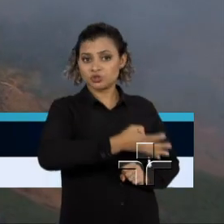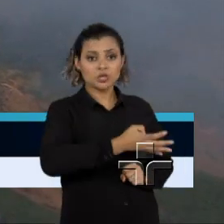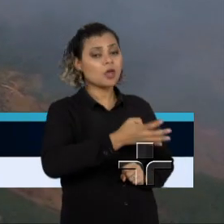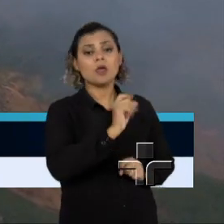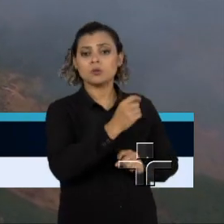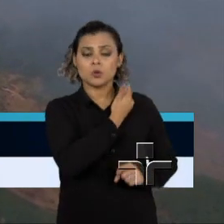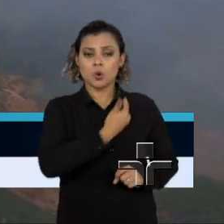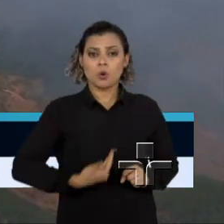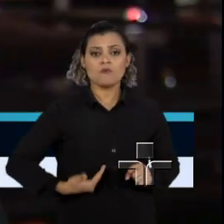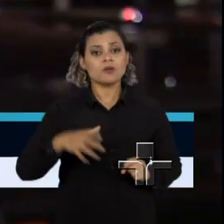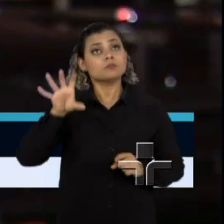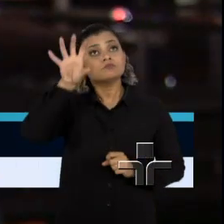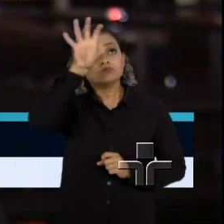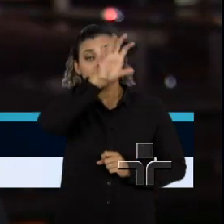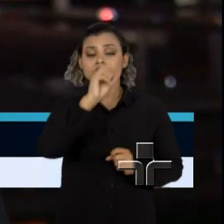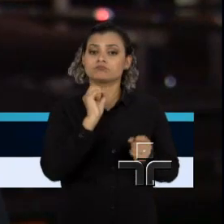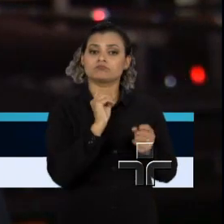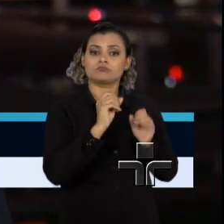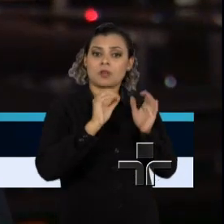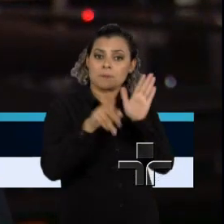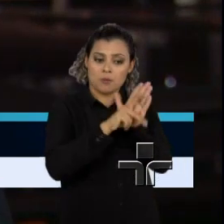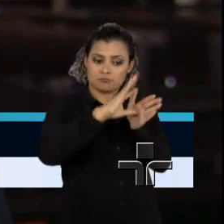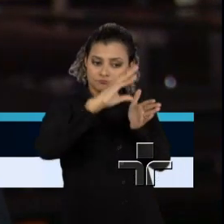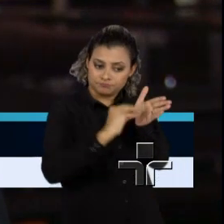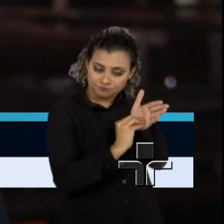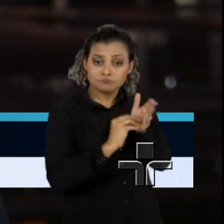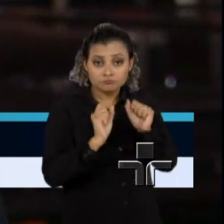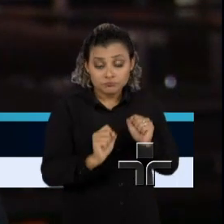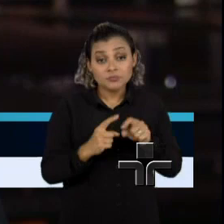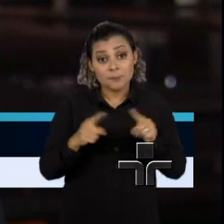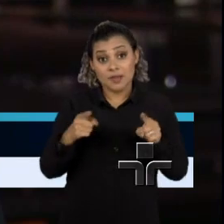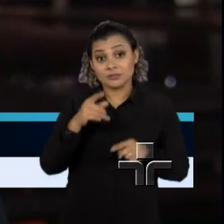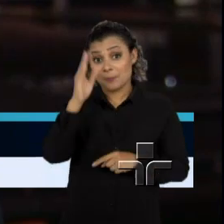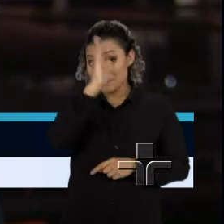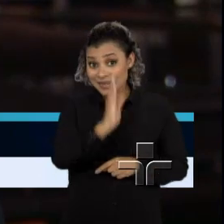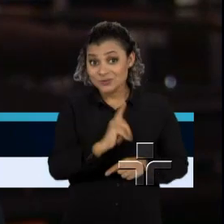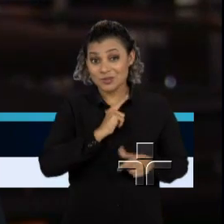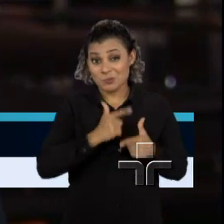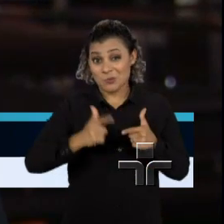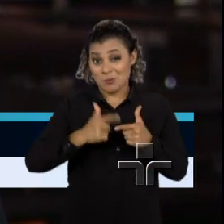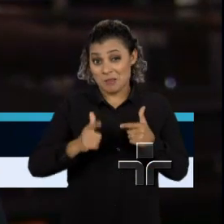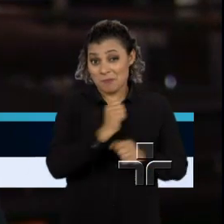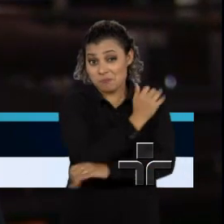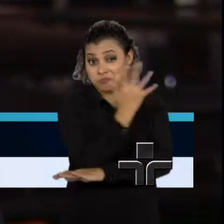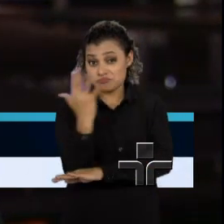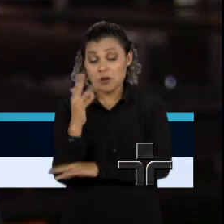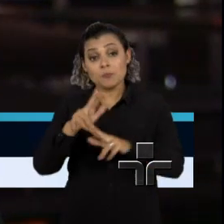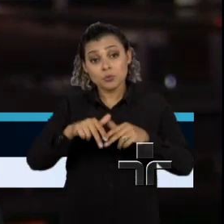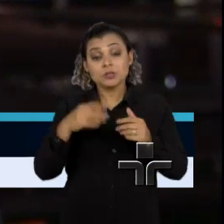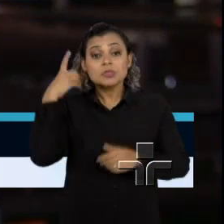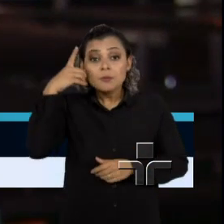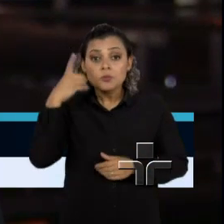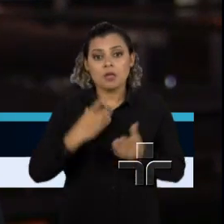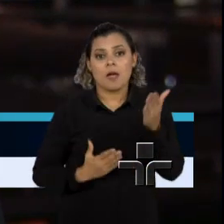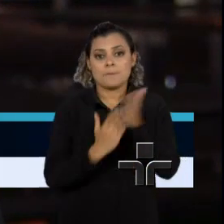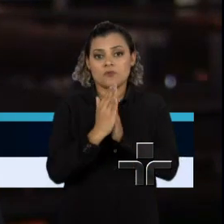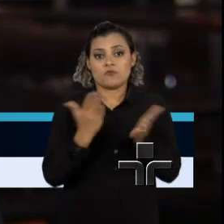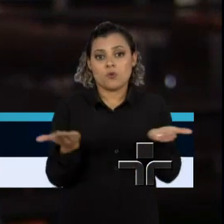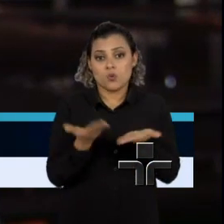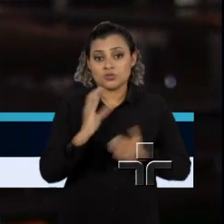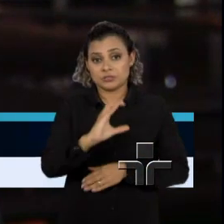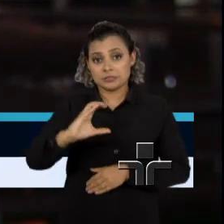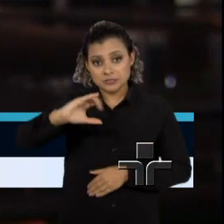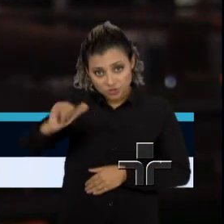aos governos estaduais. Ao mesmo tempo em que o país enfrenta uma crise ambiental, deputados aprovaram hoje na Comissão de Constituição